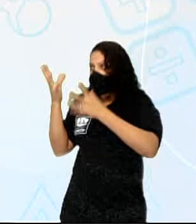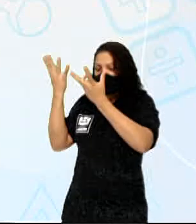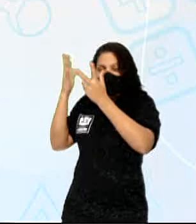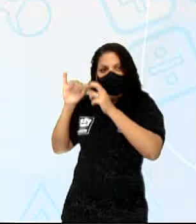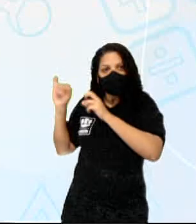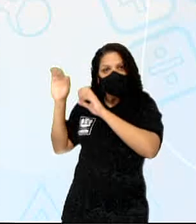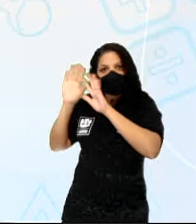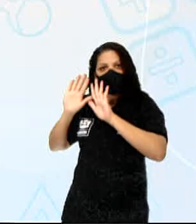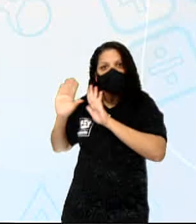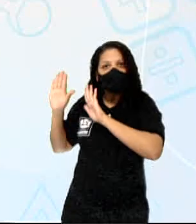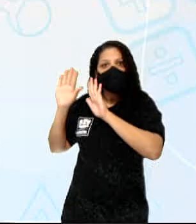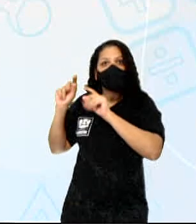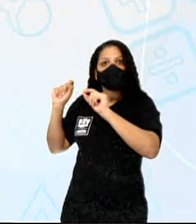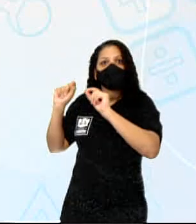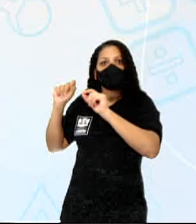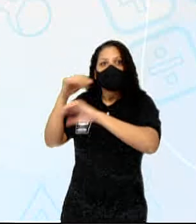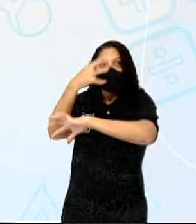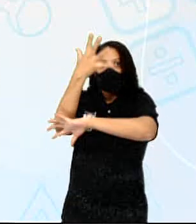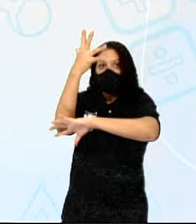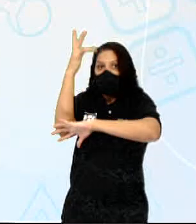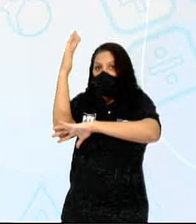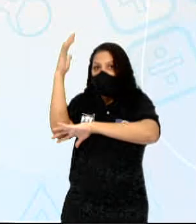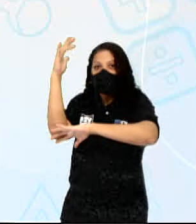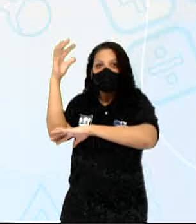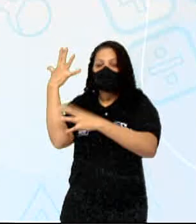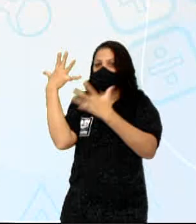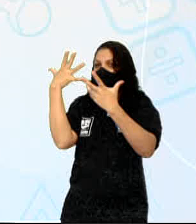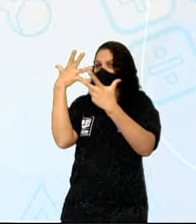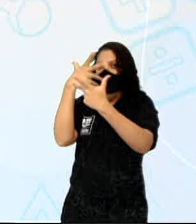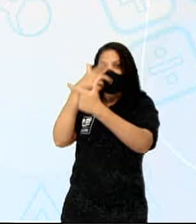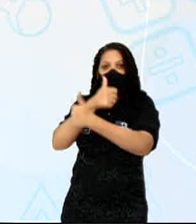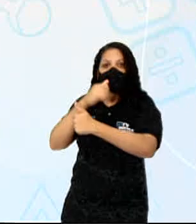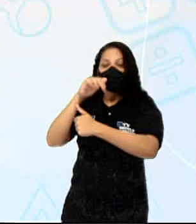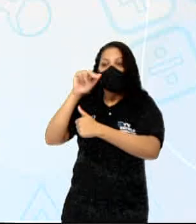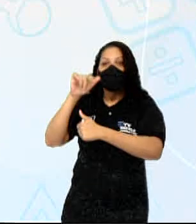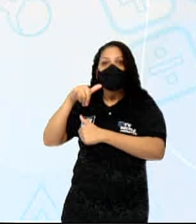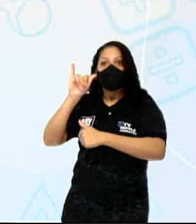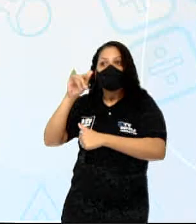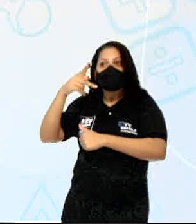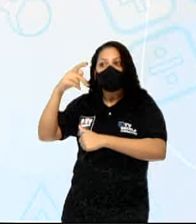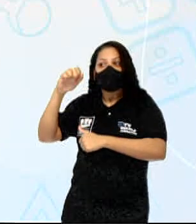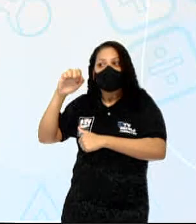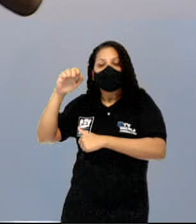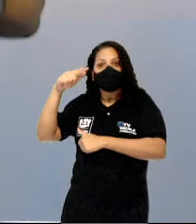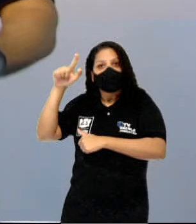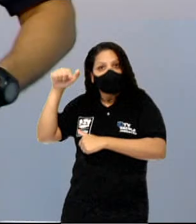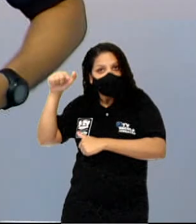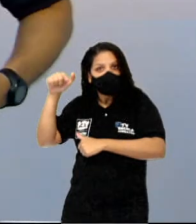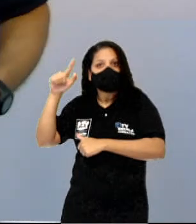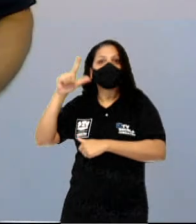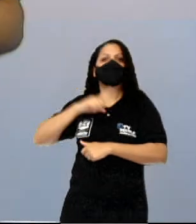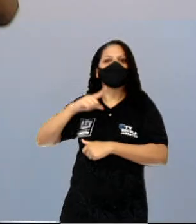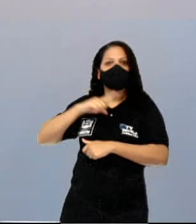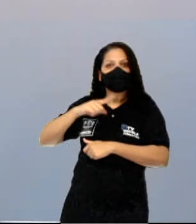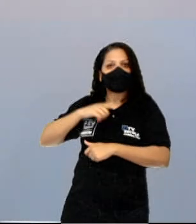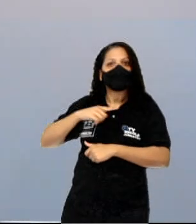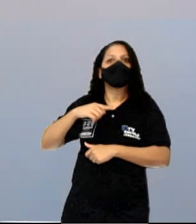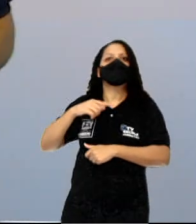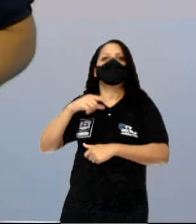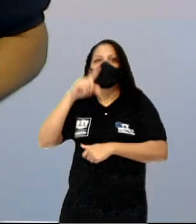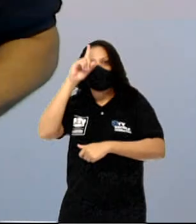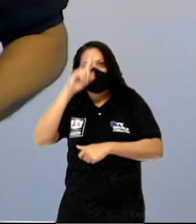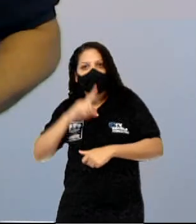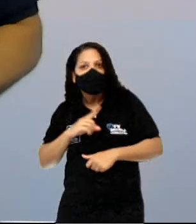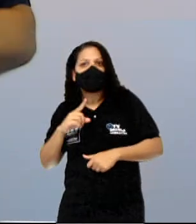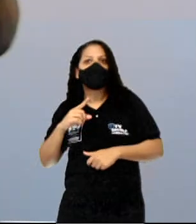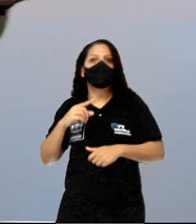inclusive árvores lindas. Tem uma árvore que eu amo, que é o chamado ipê. Depois tu coloca aí. Ipê tem amarelo, tem roxo. É uma árvore